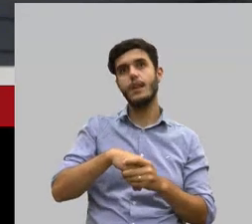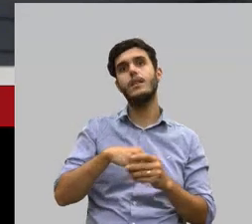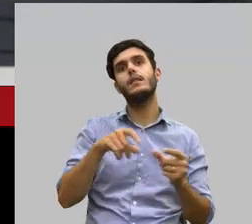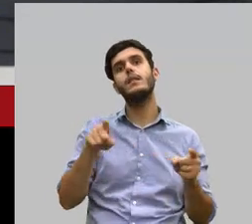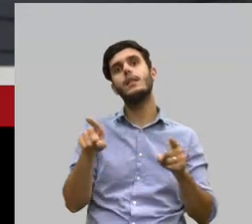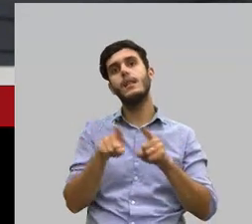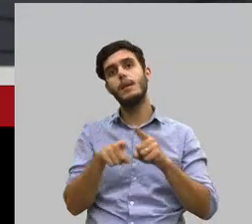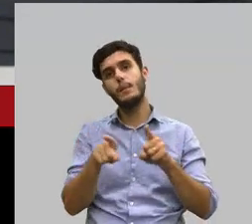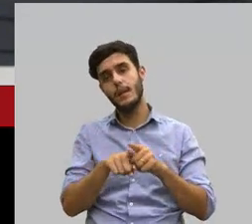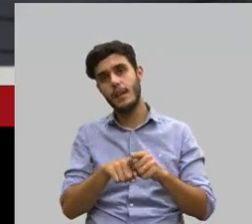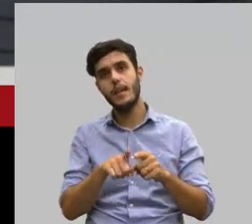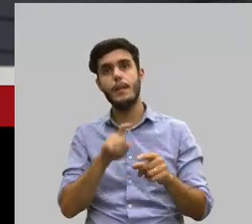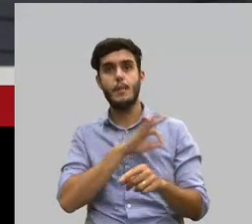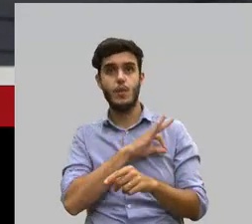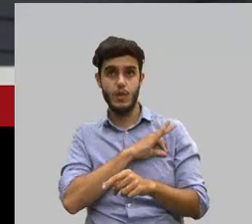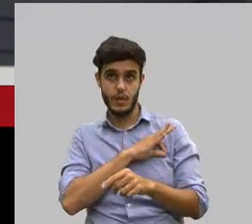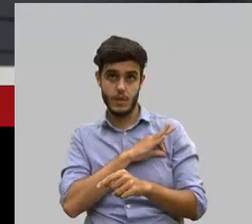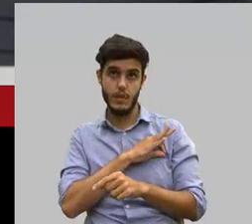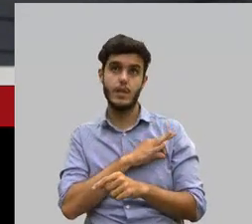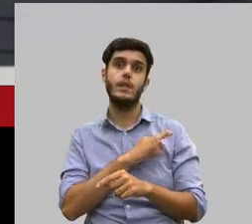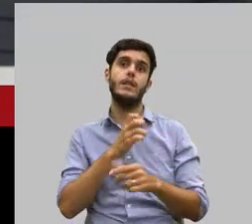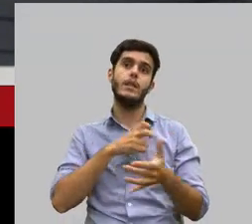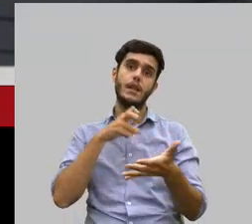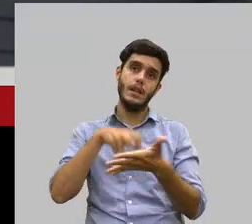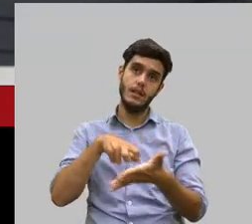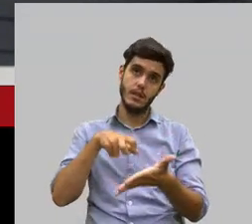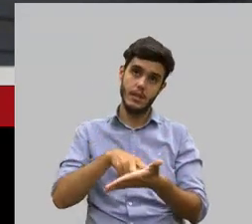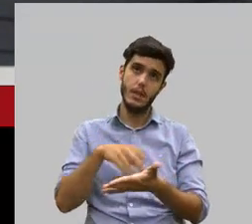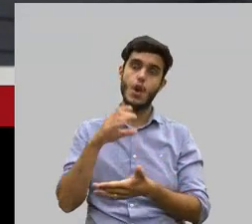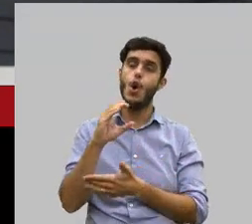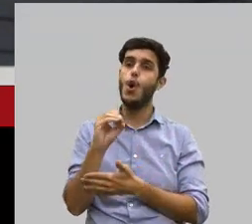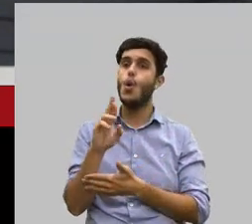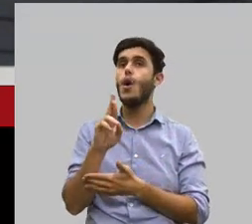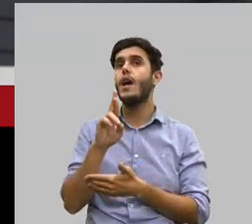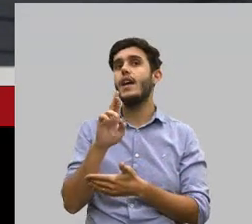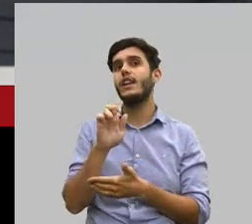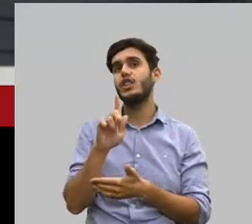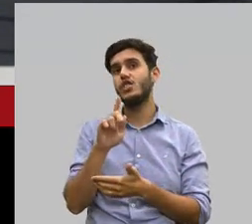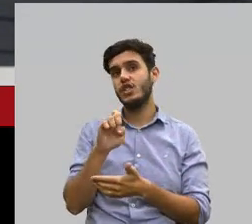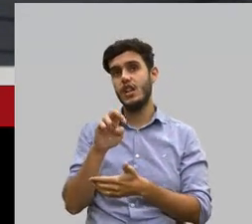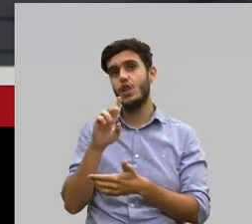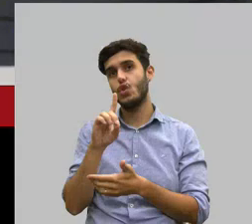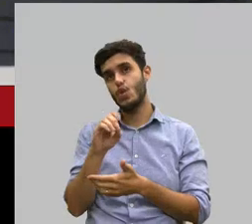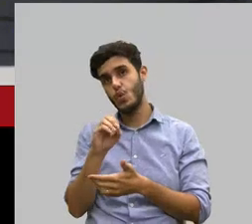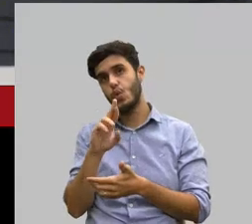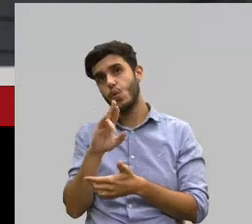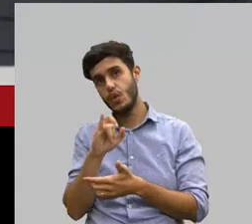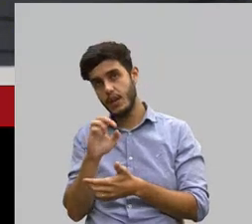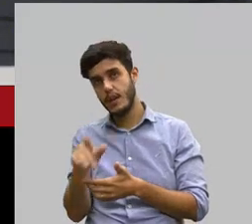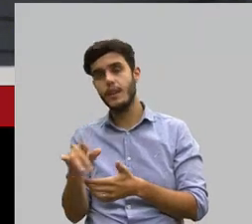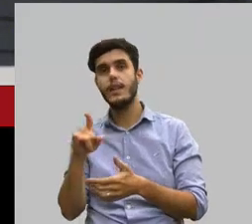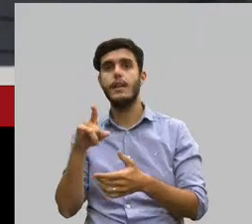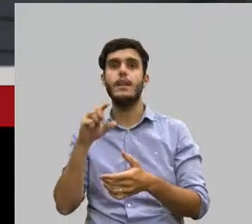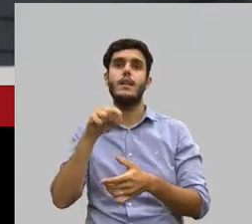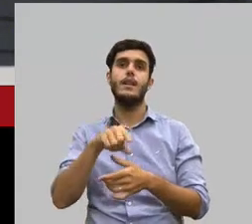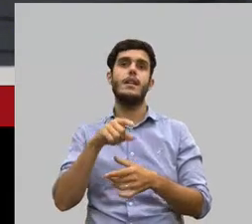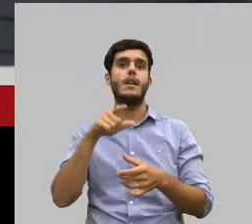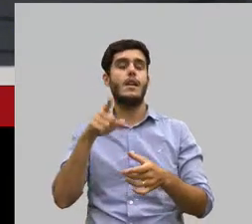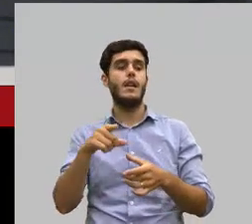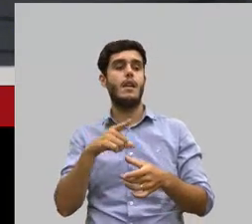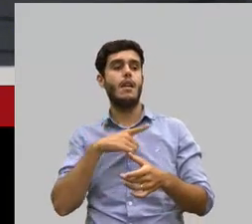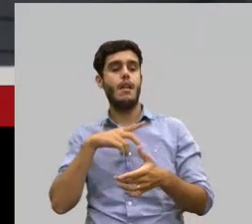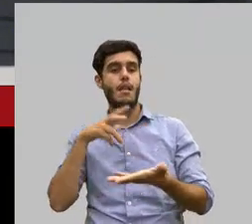aconteçam inclusive com punições aplicadas pela corregedoria eh de polícia pela câmara disciplinar da polícia